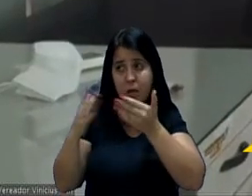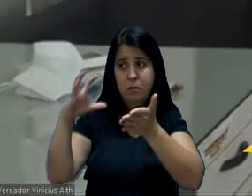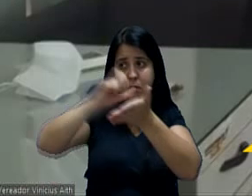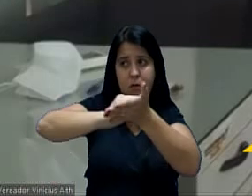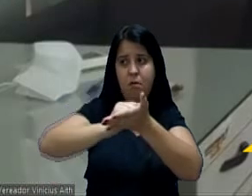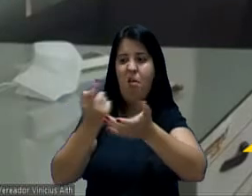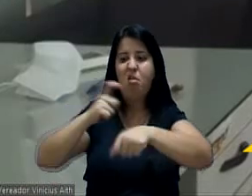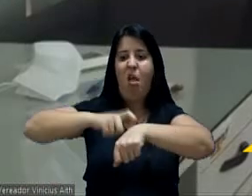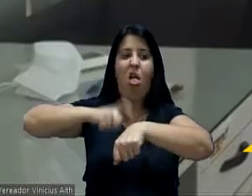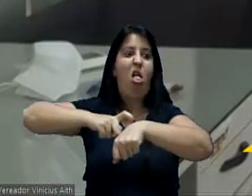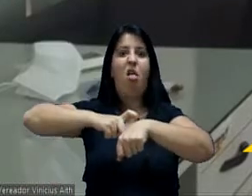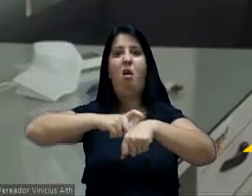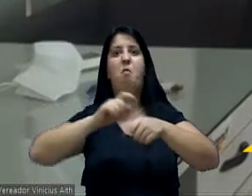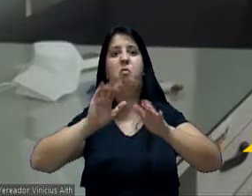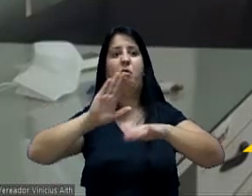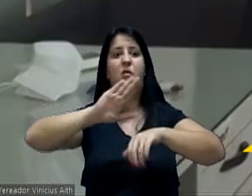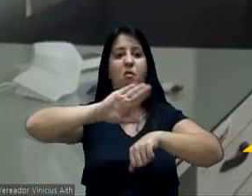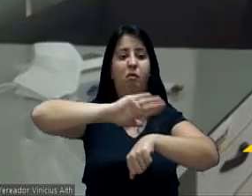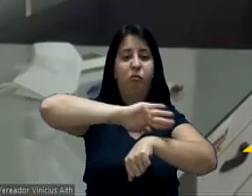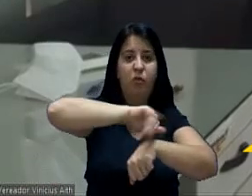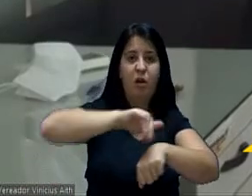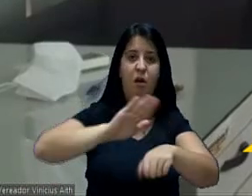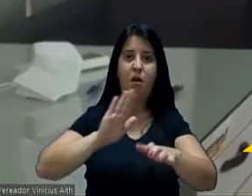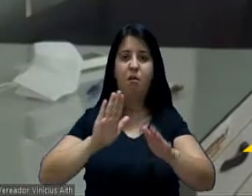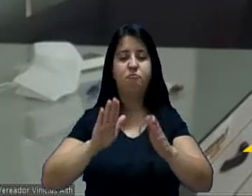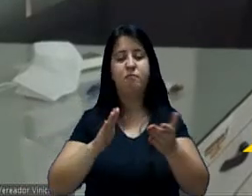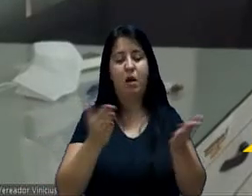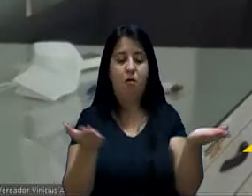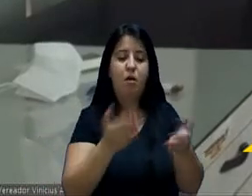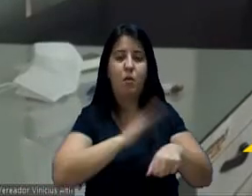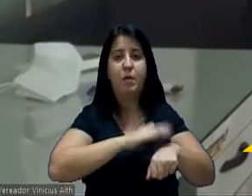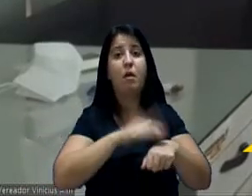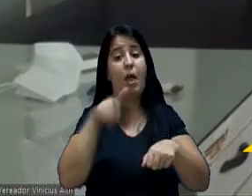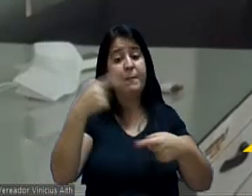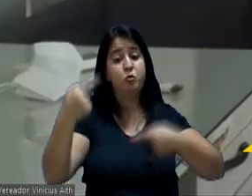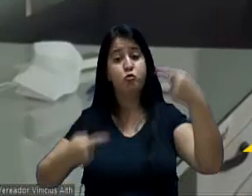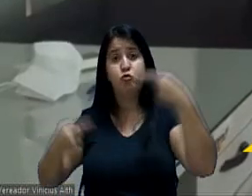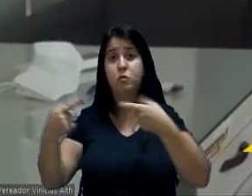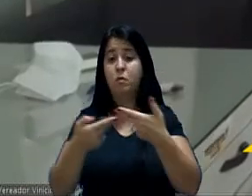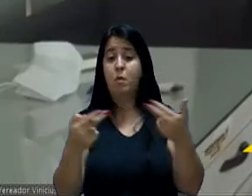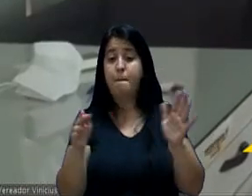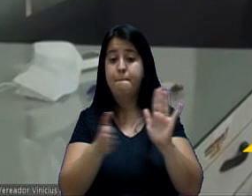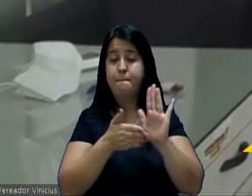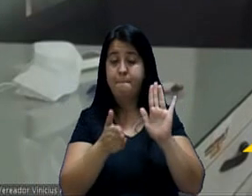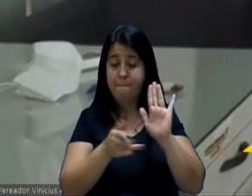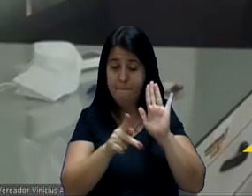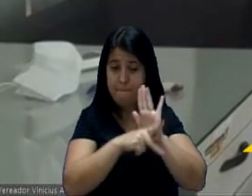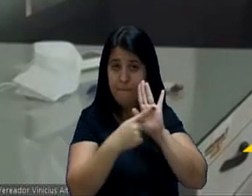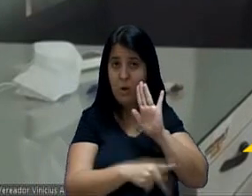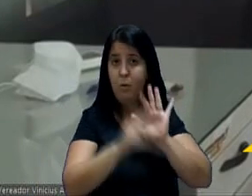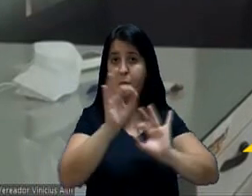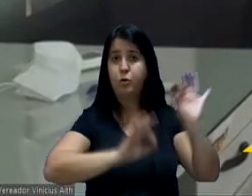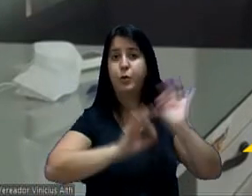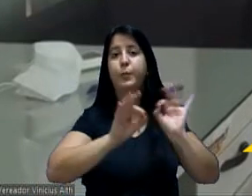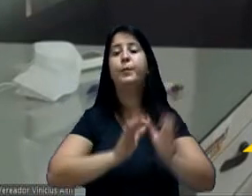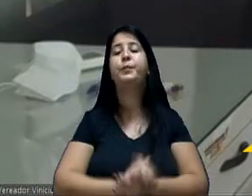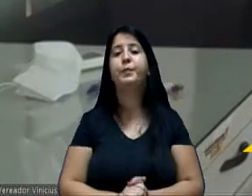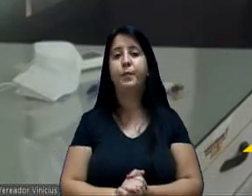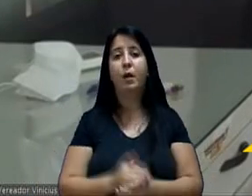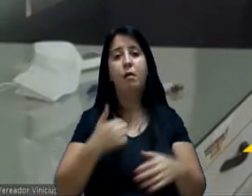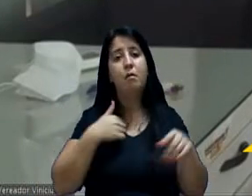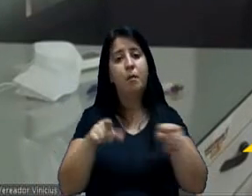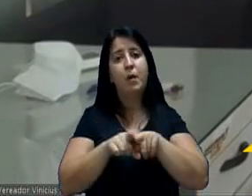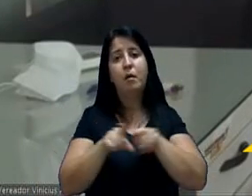o tempo do vereador Dylan para essas coisas aqui, para a gente discutir o projeto. E, vereador João Donizete, eu faço das